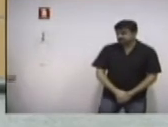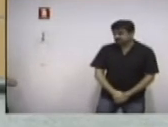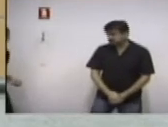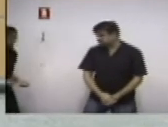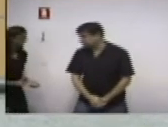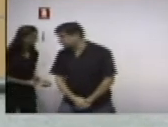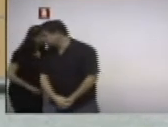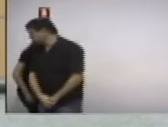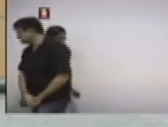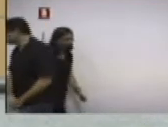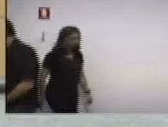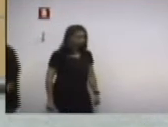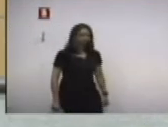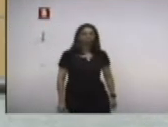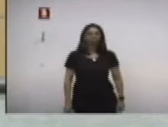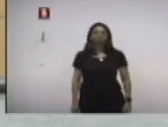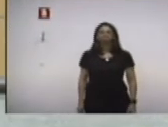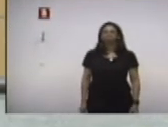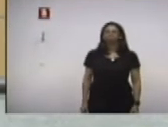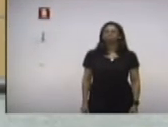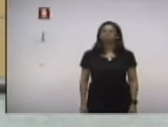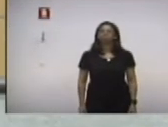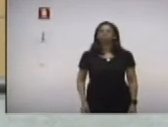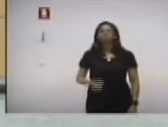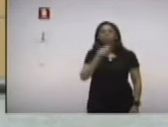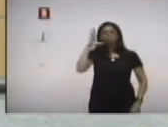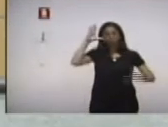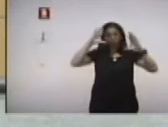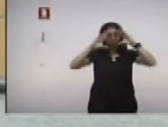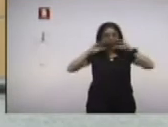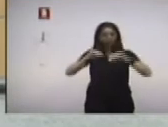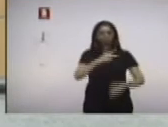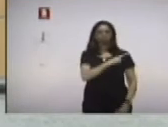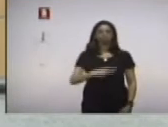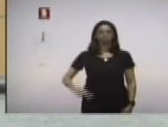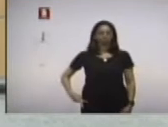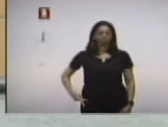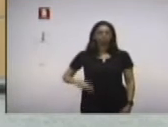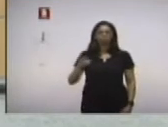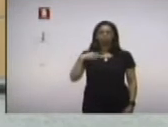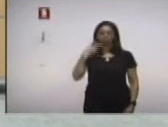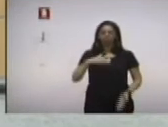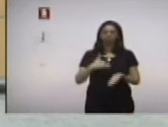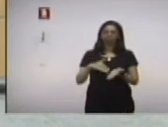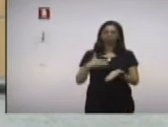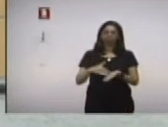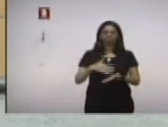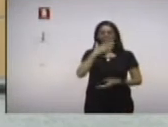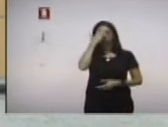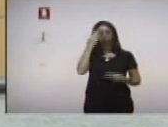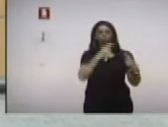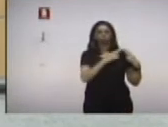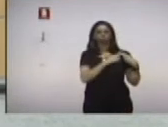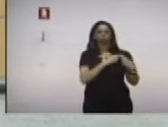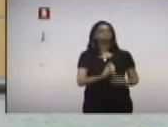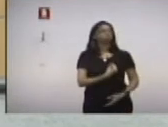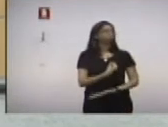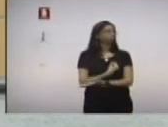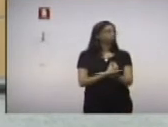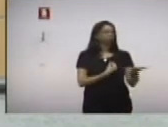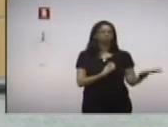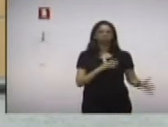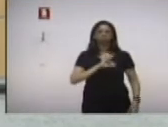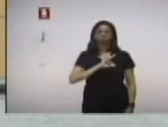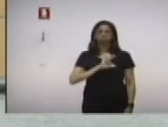palavra Oi boa noite presidente' boa noite vereadores Boa noite secretários autoridades presentes guarda